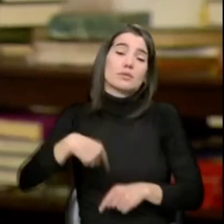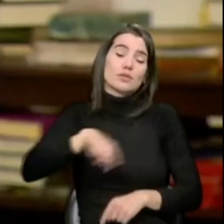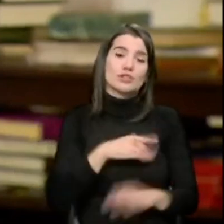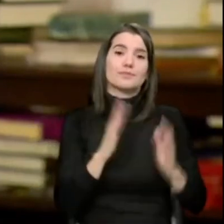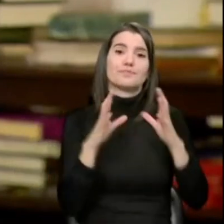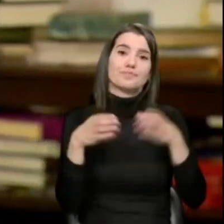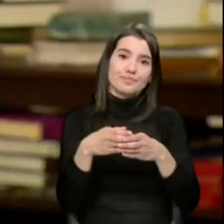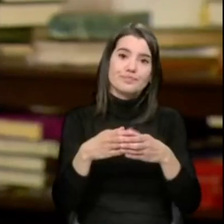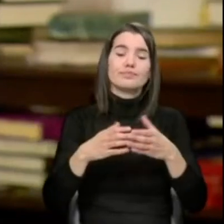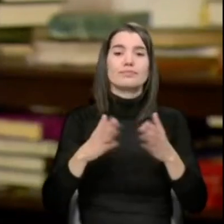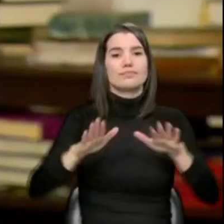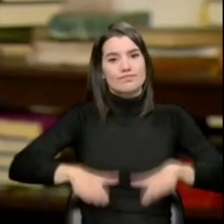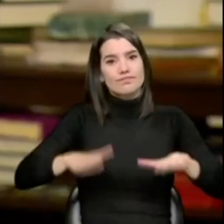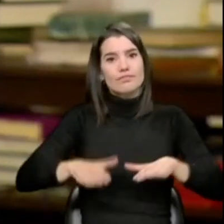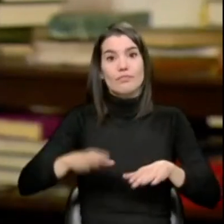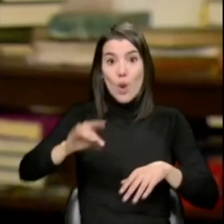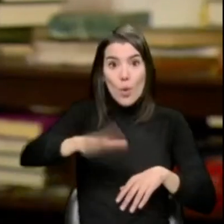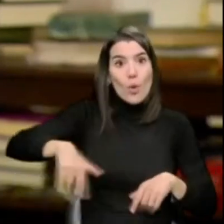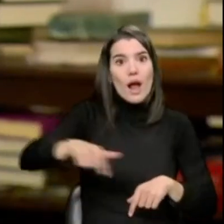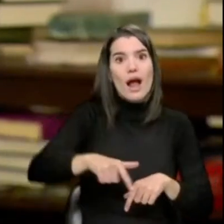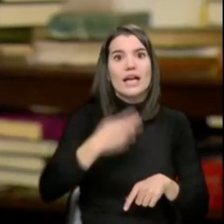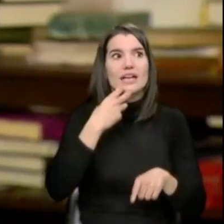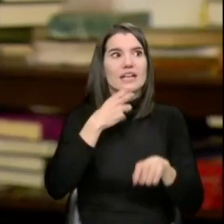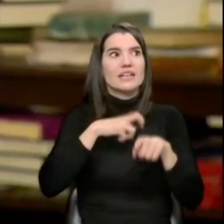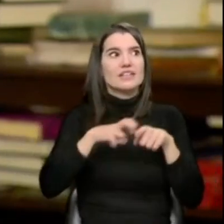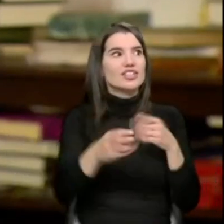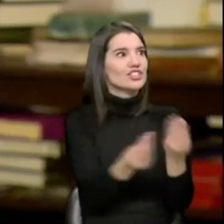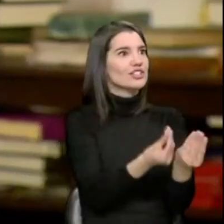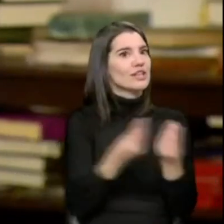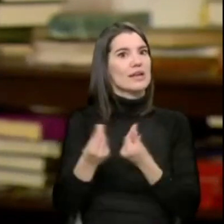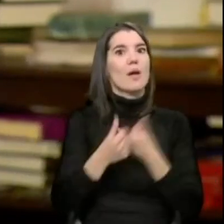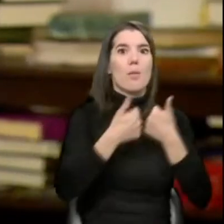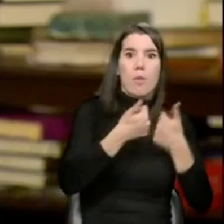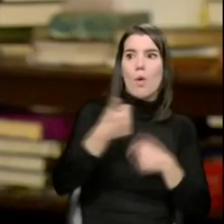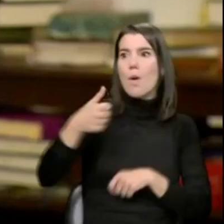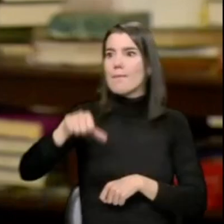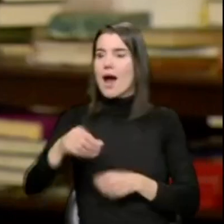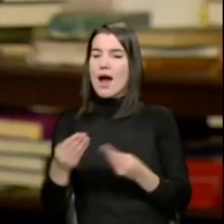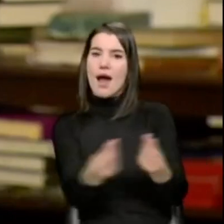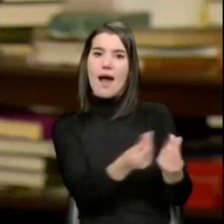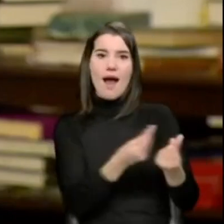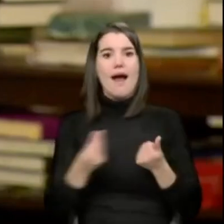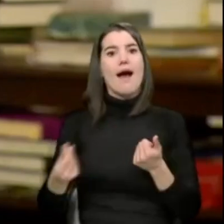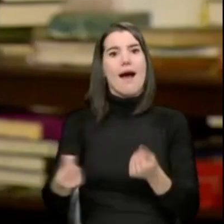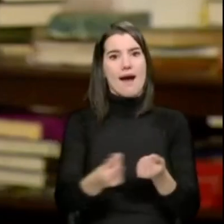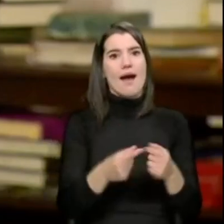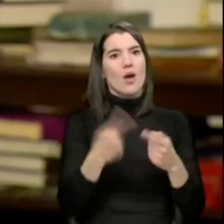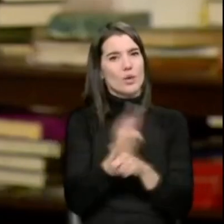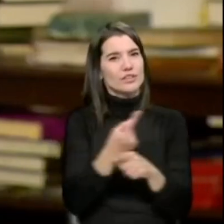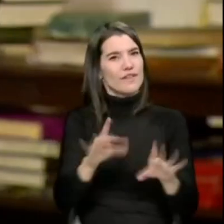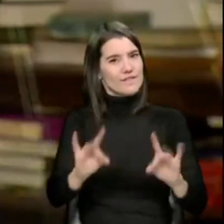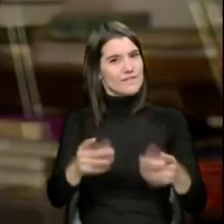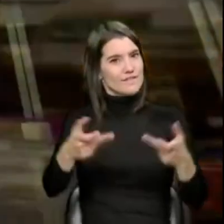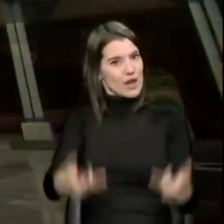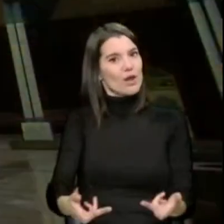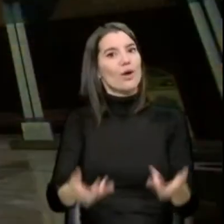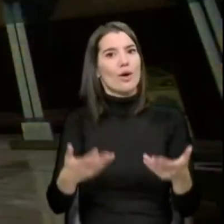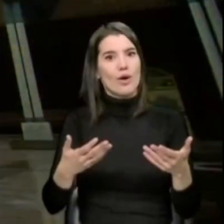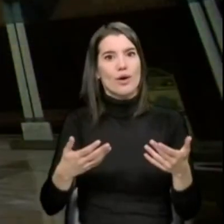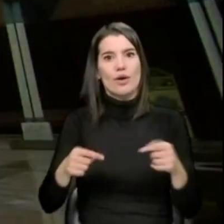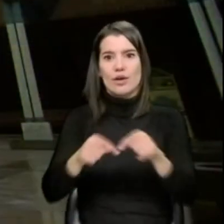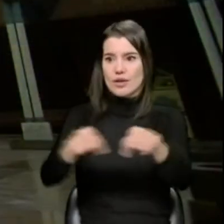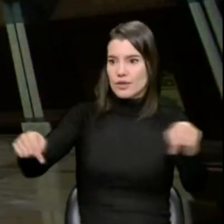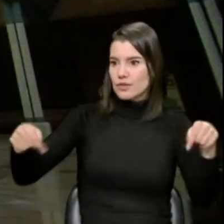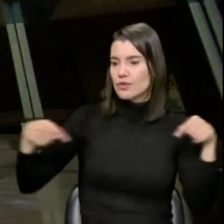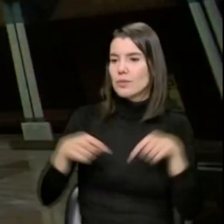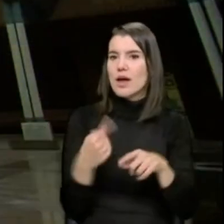que um local tem uma energia, boa ou má, mas há rastros ali, da mesma forma como há rastros no